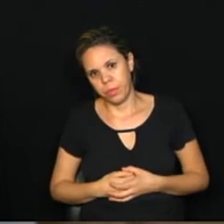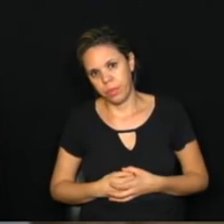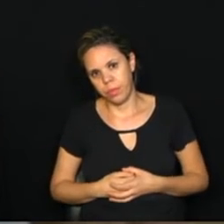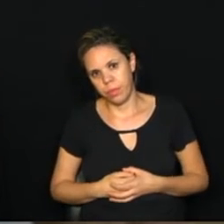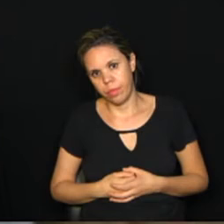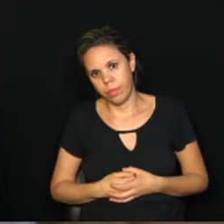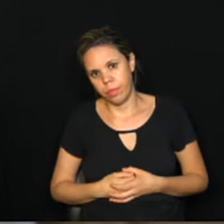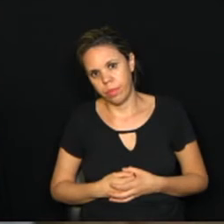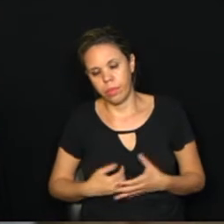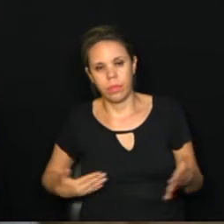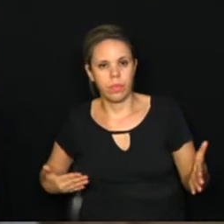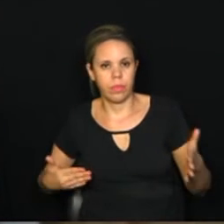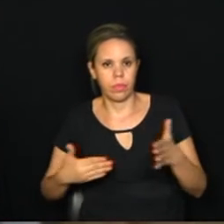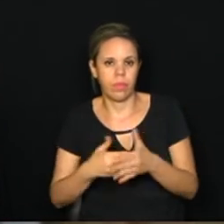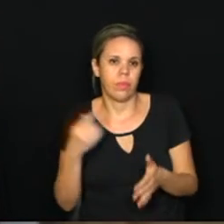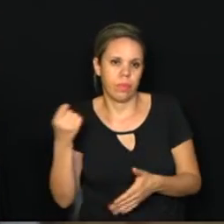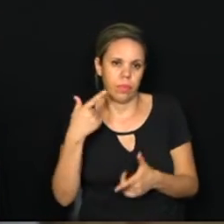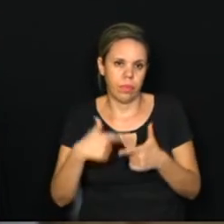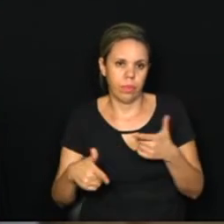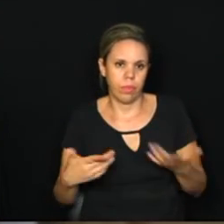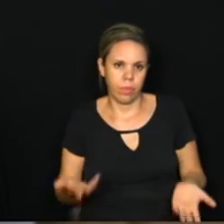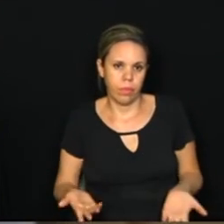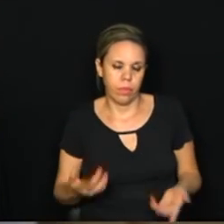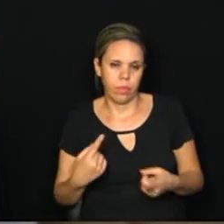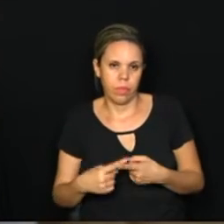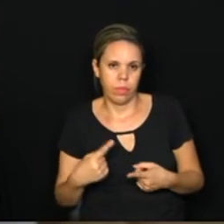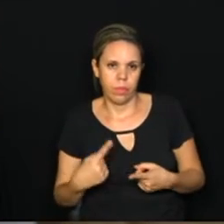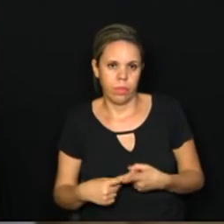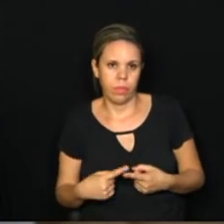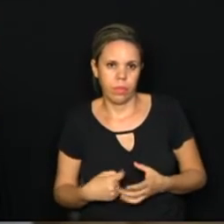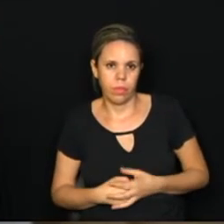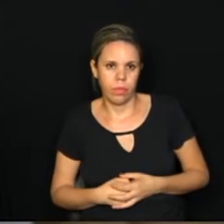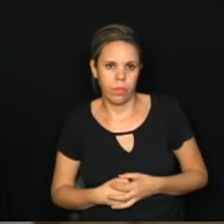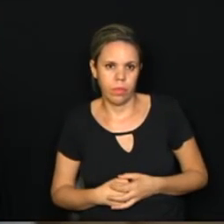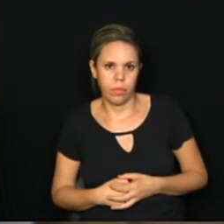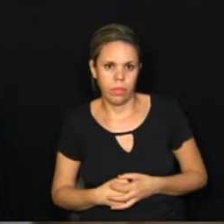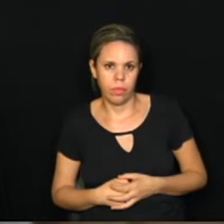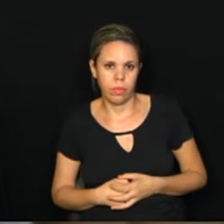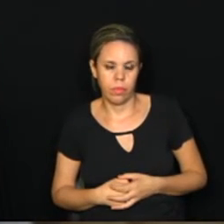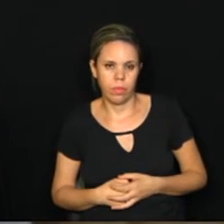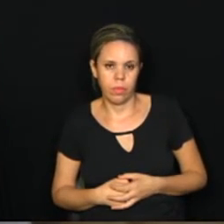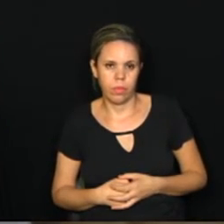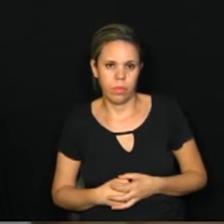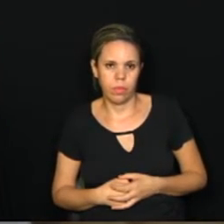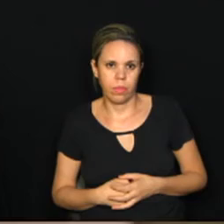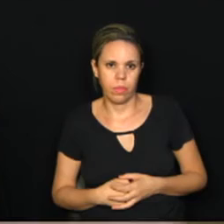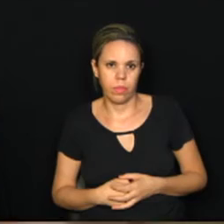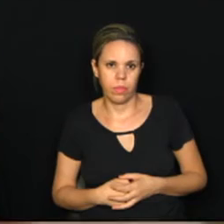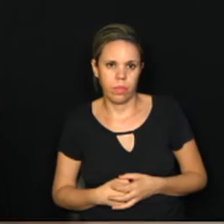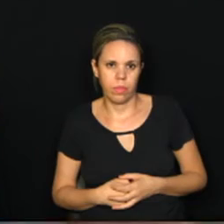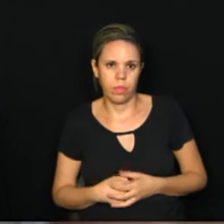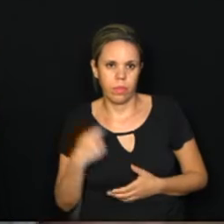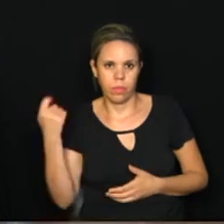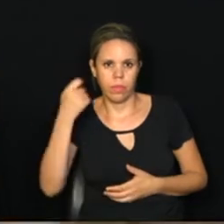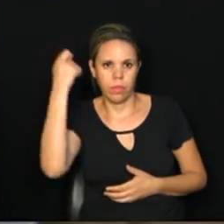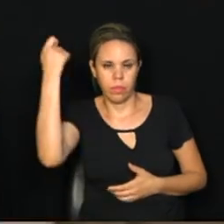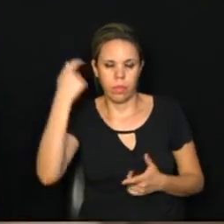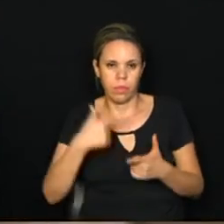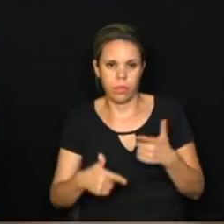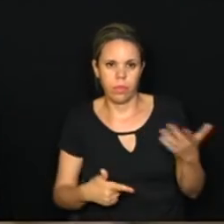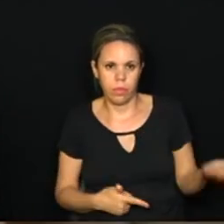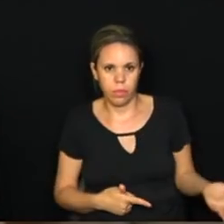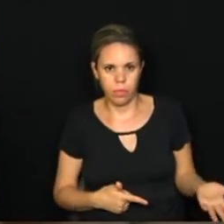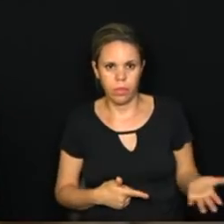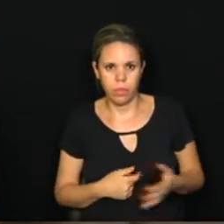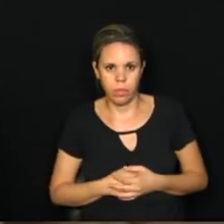que, no limite, agravam o problema, porque são a gravidade da situação